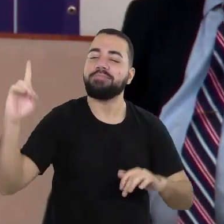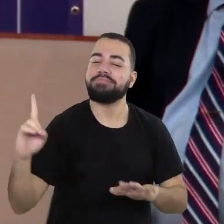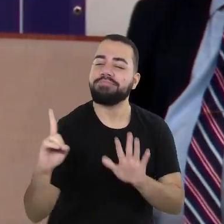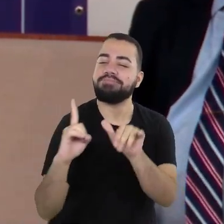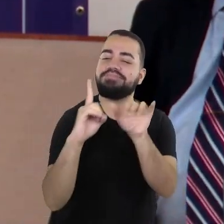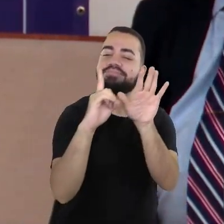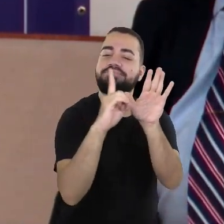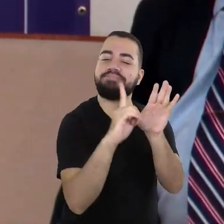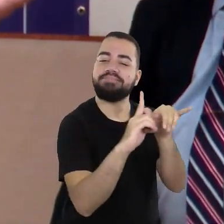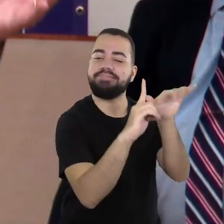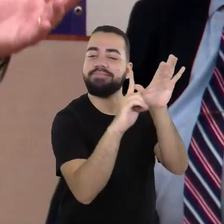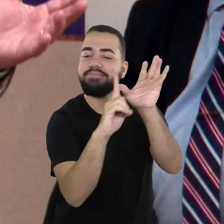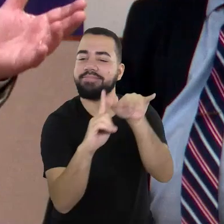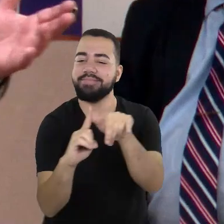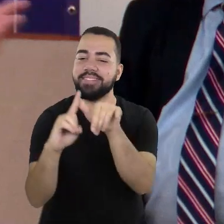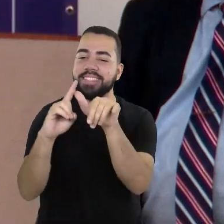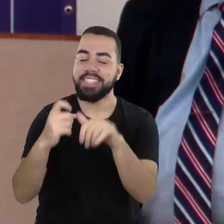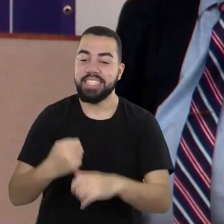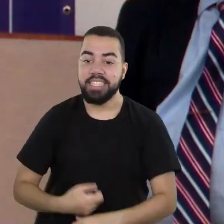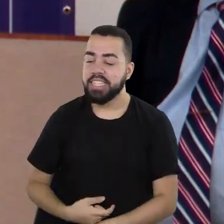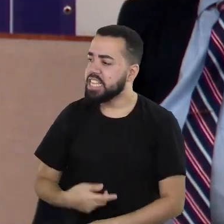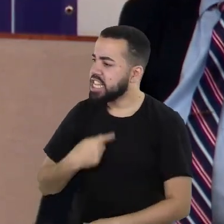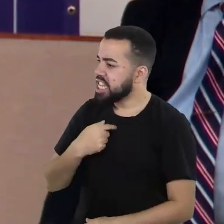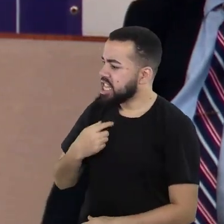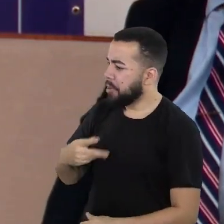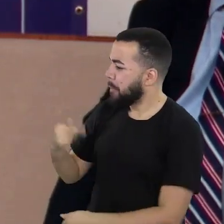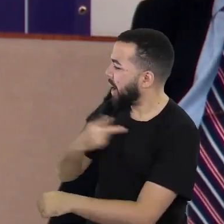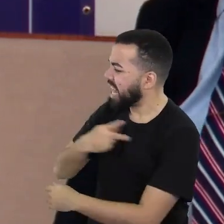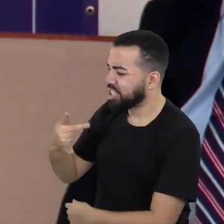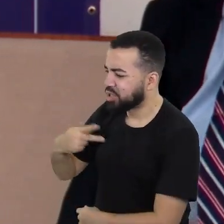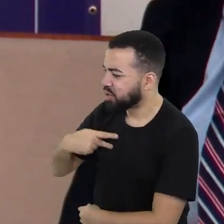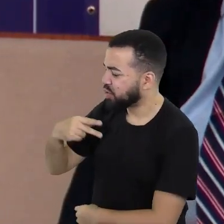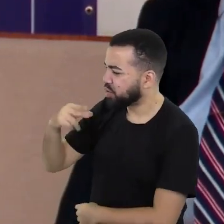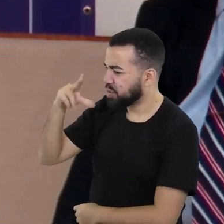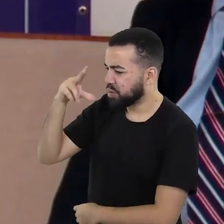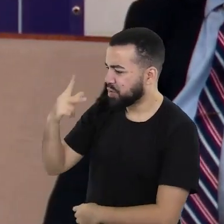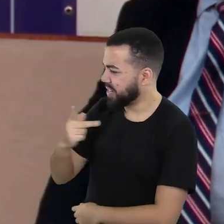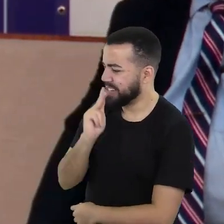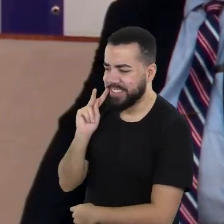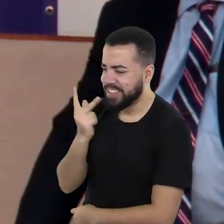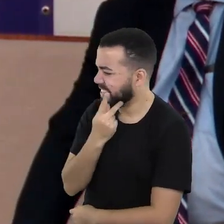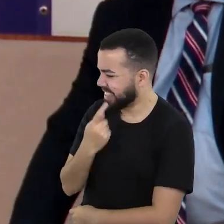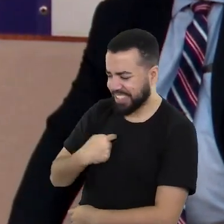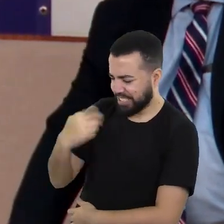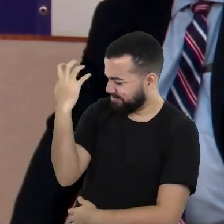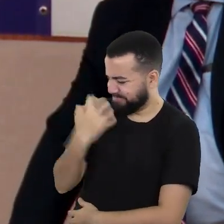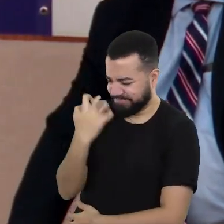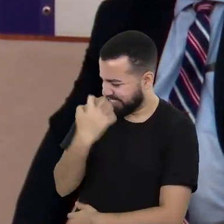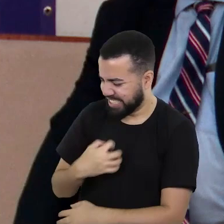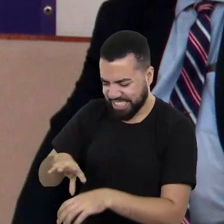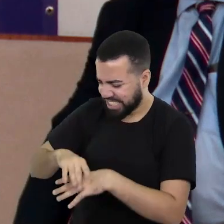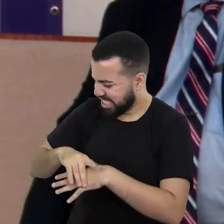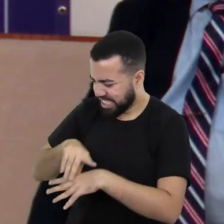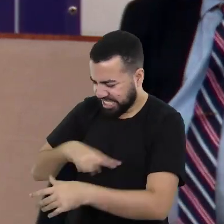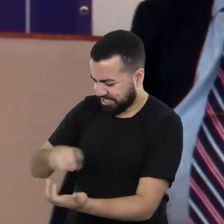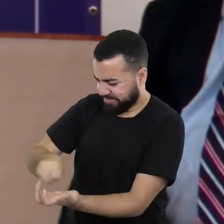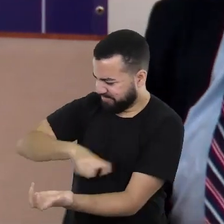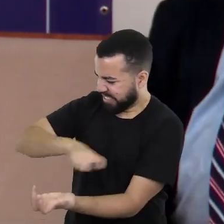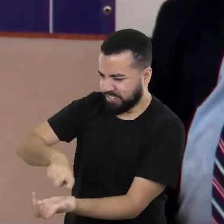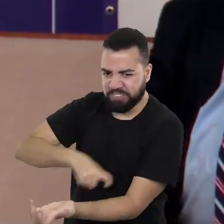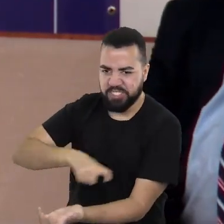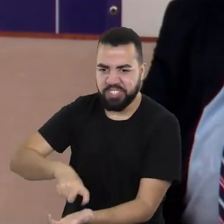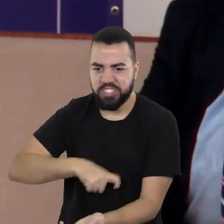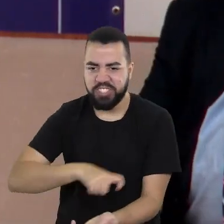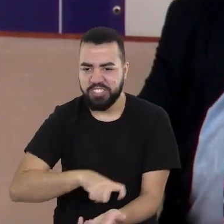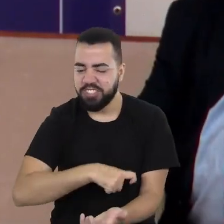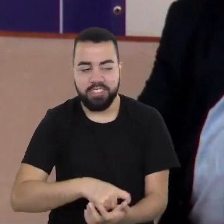eu disse para ele: pastor Hernandes, olha, eu estou, rapaz. Eu disse: sim, meu príncipe. Ah, meu príncipe. E tal. Aí eu